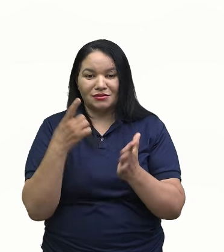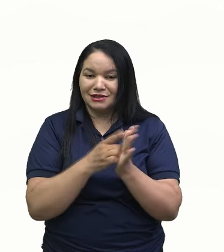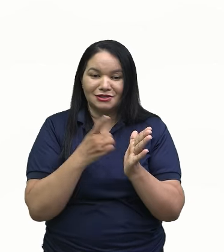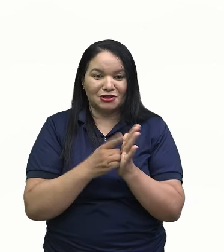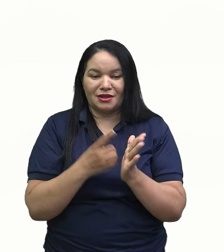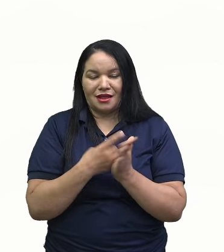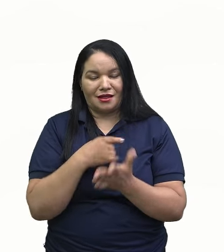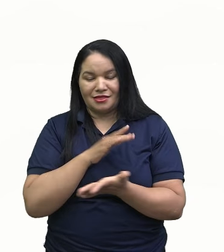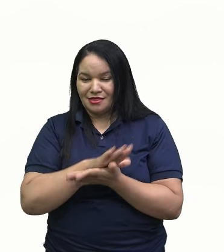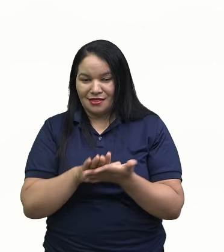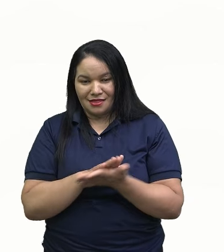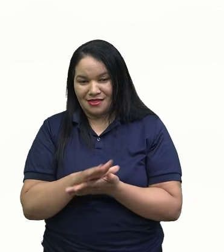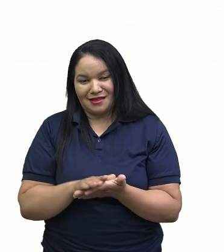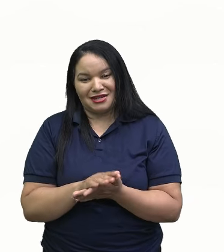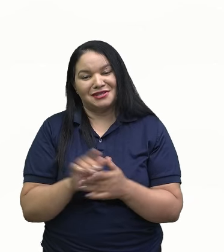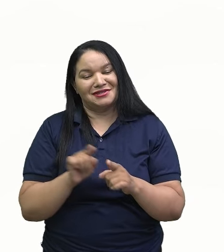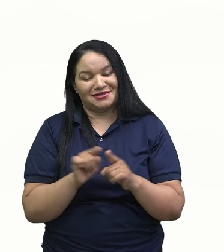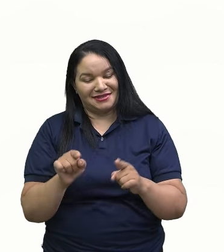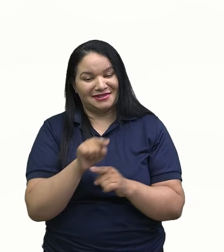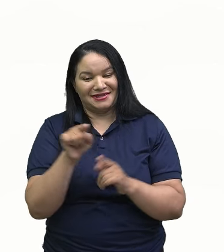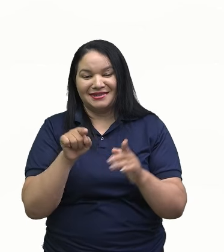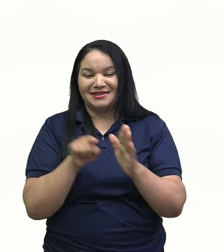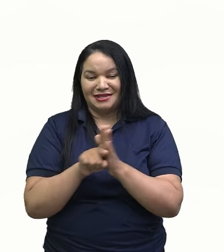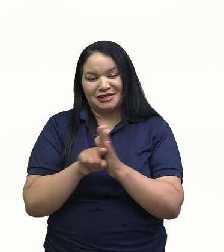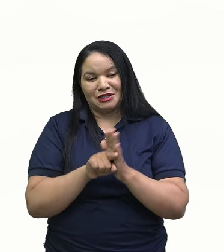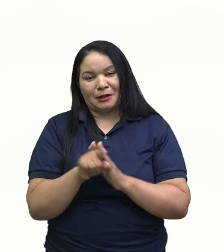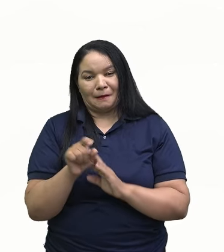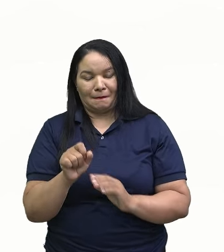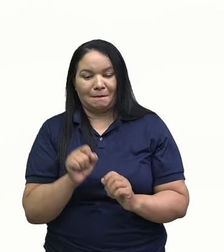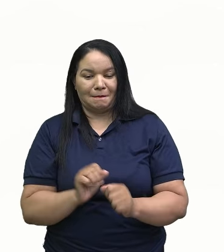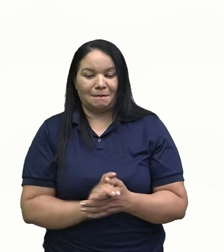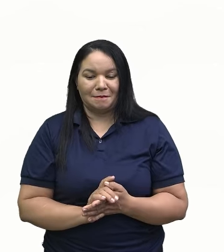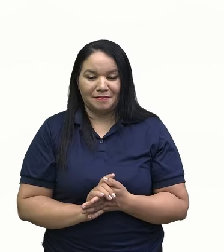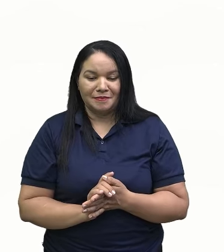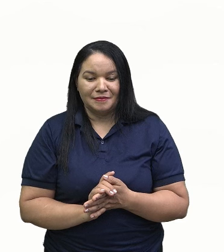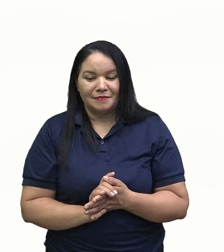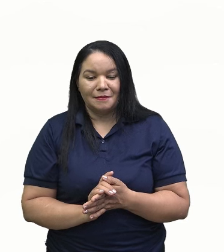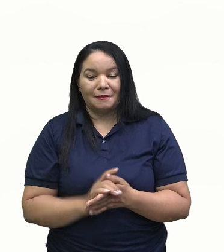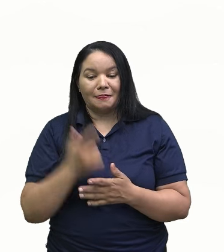meu povo? E aí vocês podem fazer a pesquisa. Então tem assim, ó.